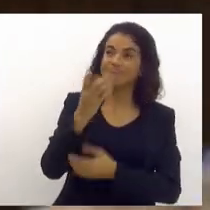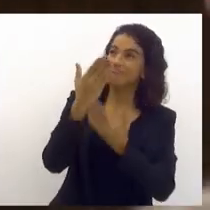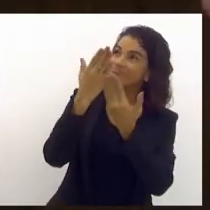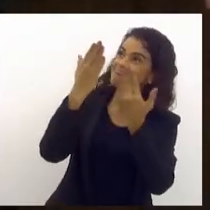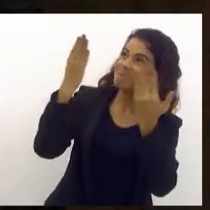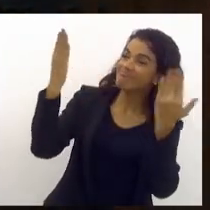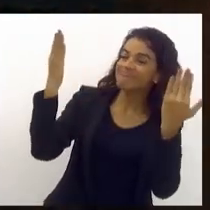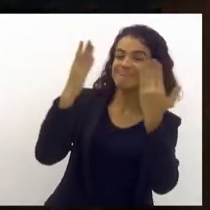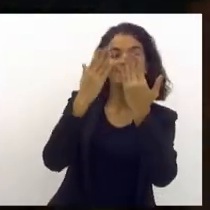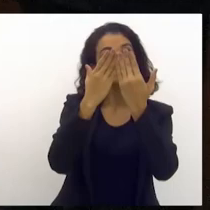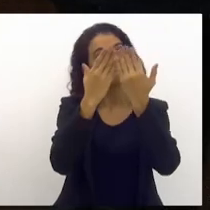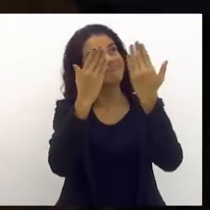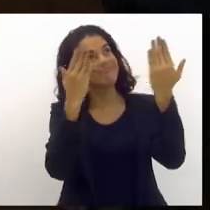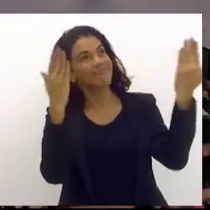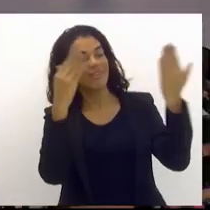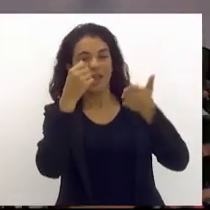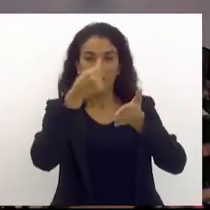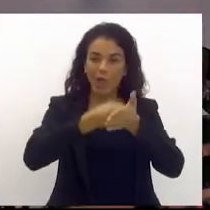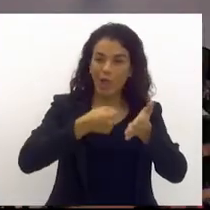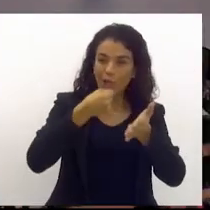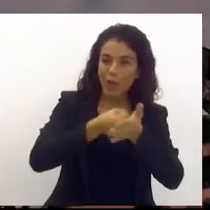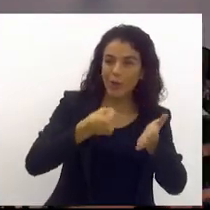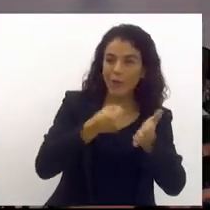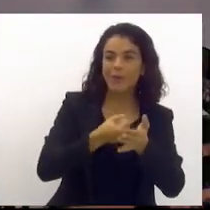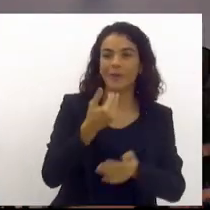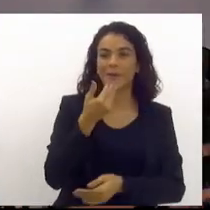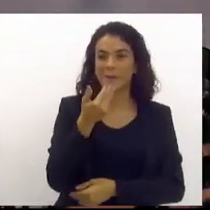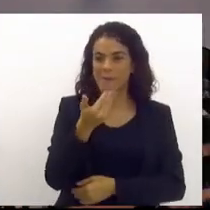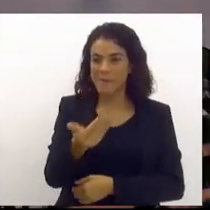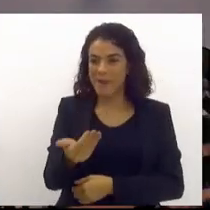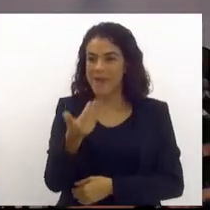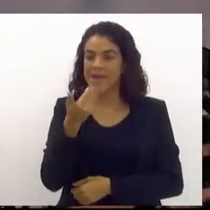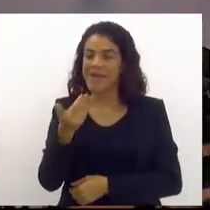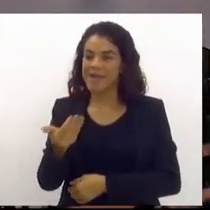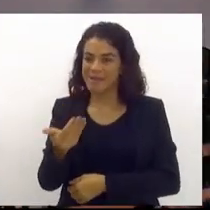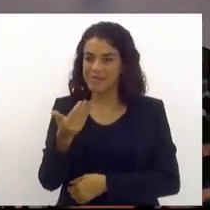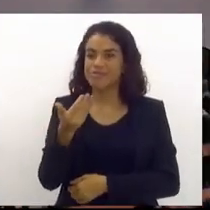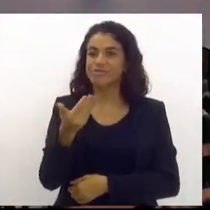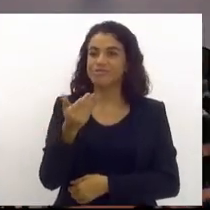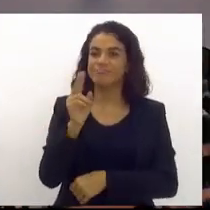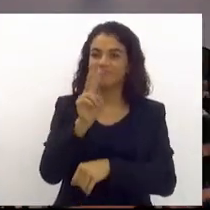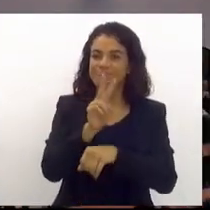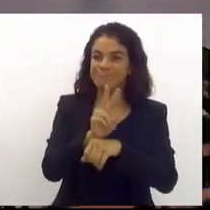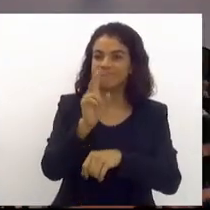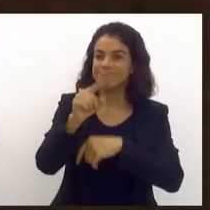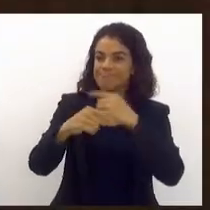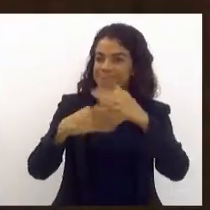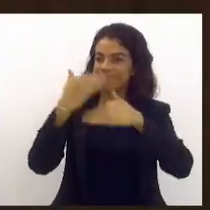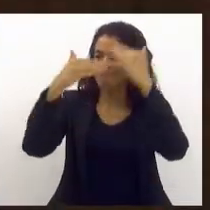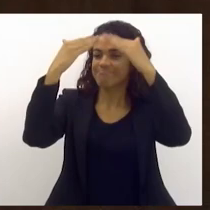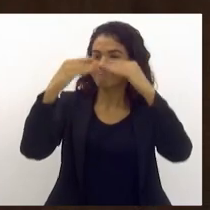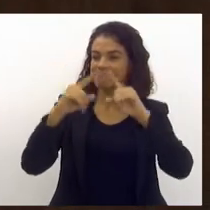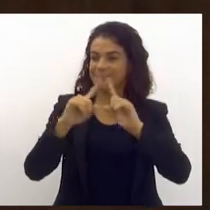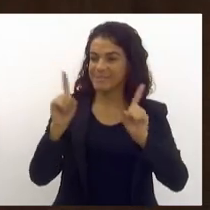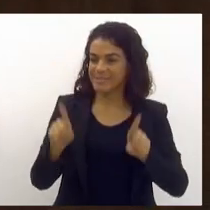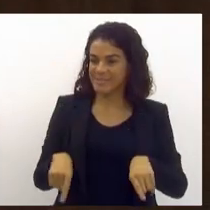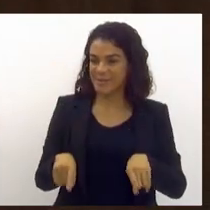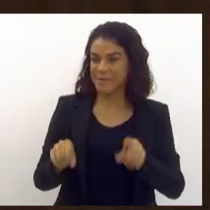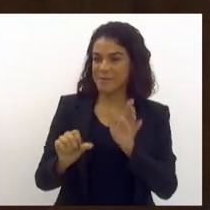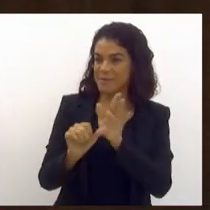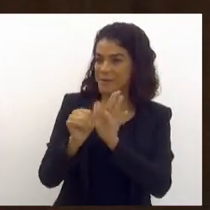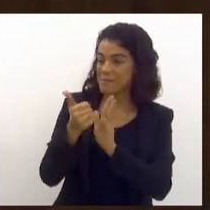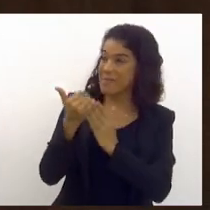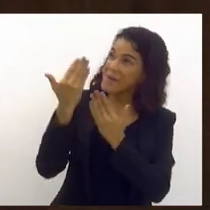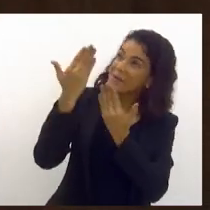aqueles que vêm aqui, que luta, que pede em favor da progressão das suas carreiras. Então, parabéns, primeiramente,